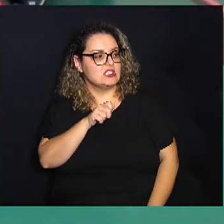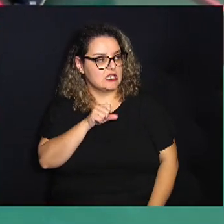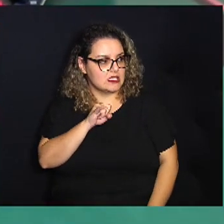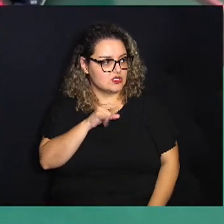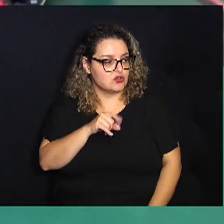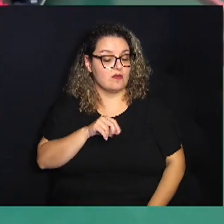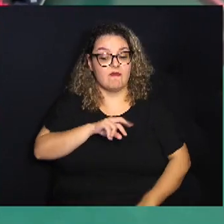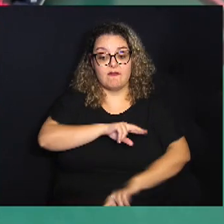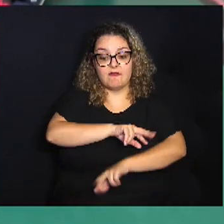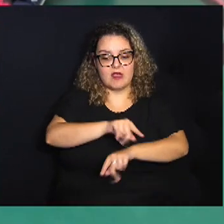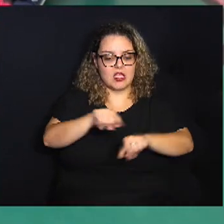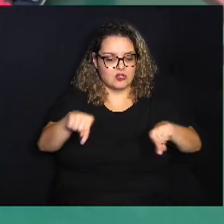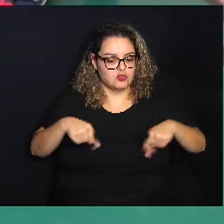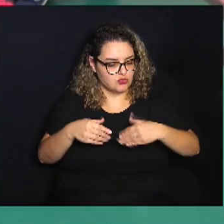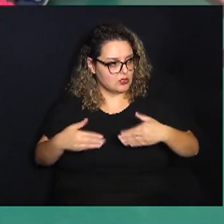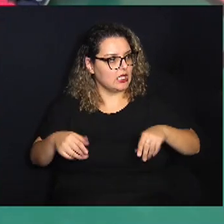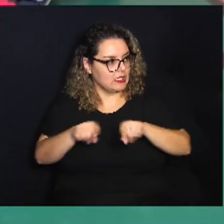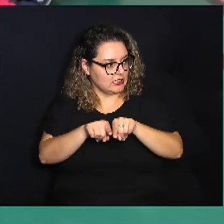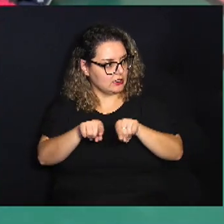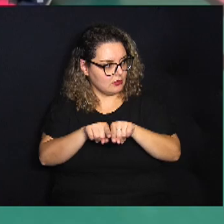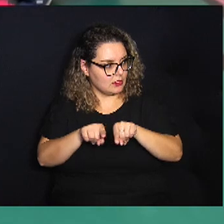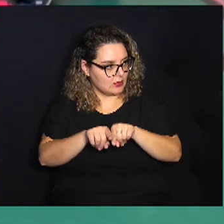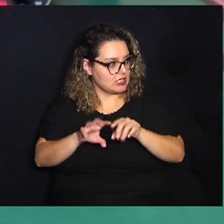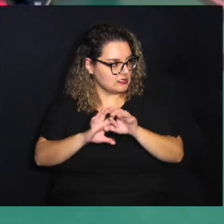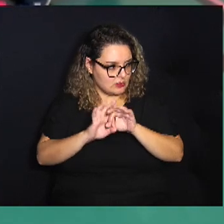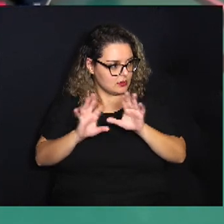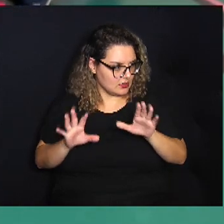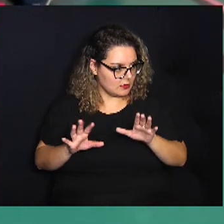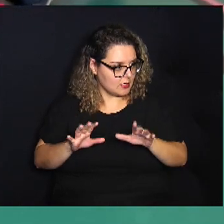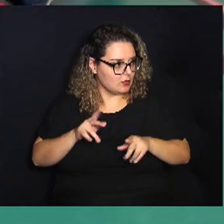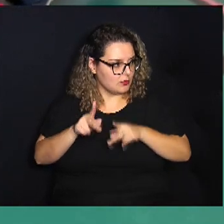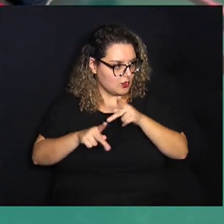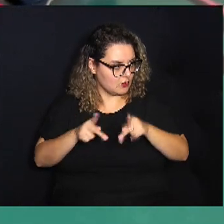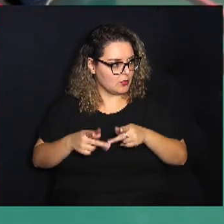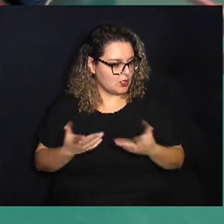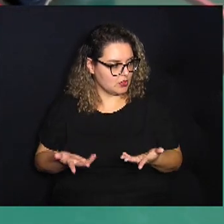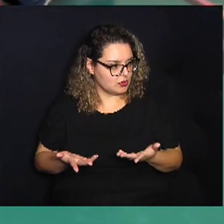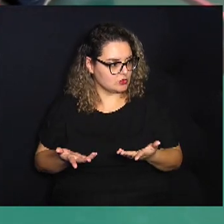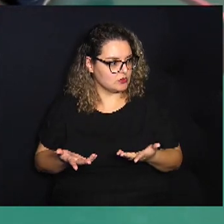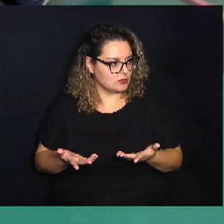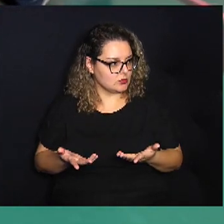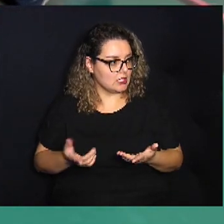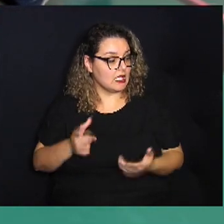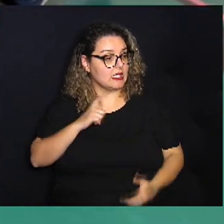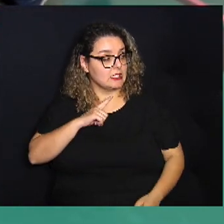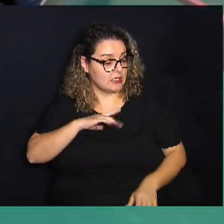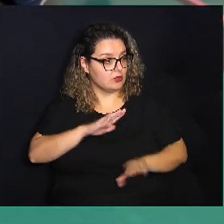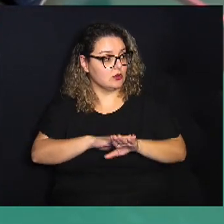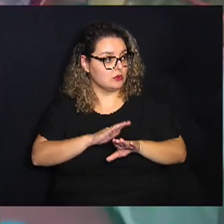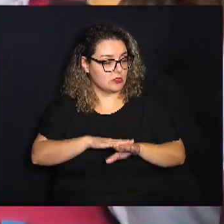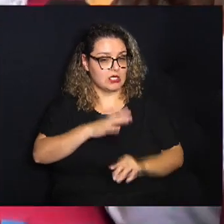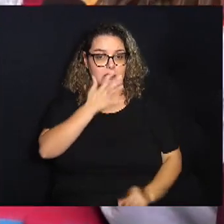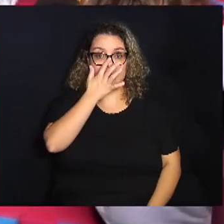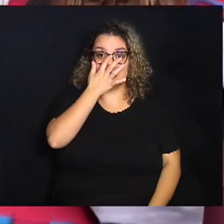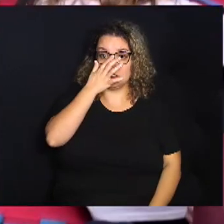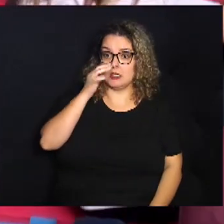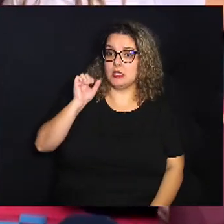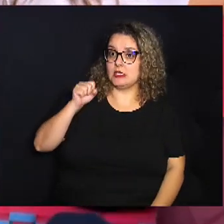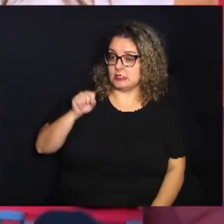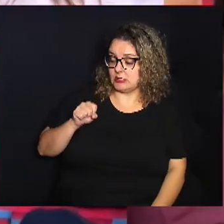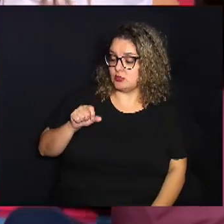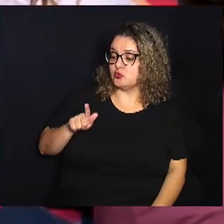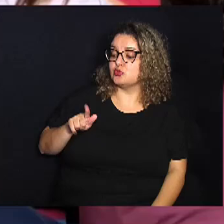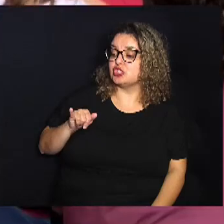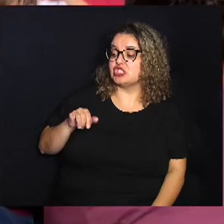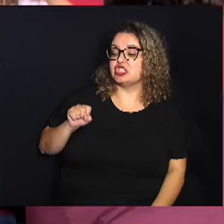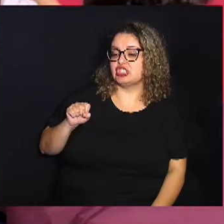quadras. Essas quadras também estão disponíveis para a população? Está tendo atividade? Sim, no ginásio a